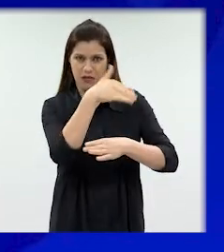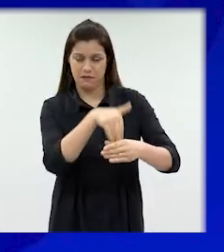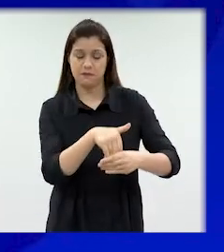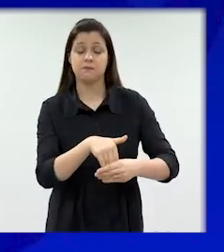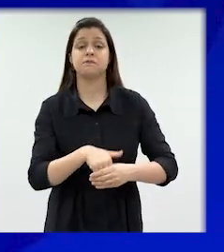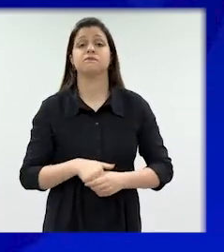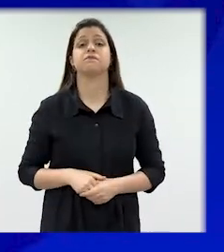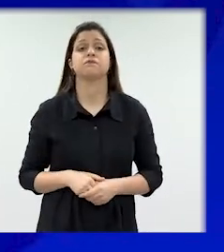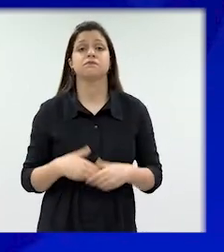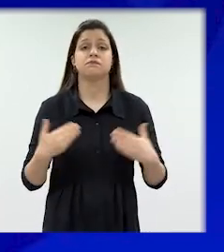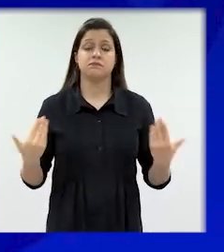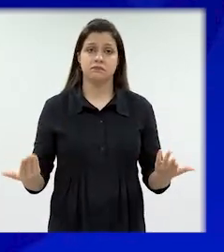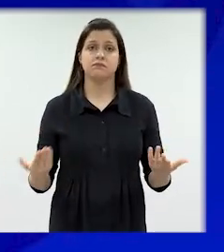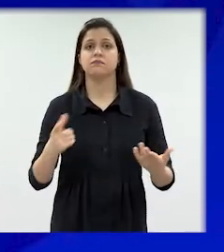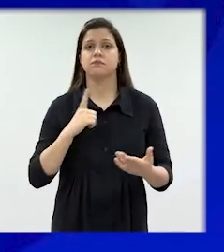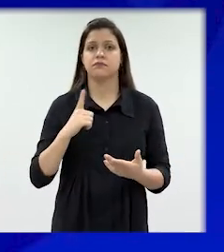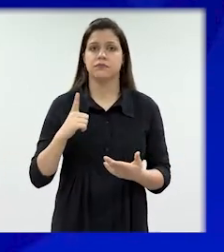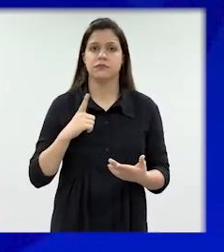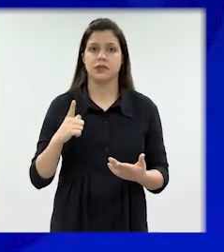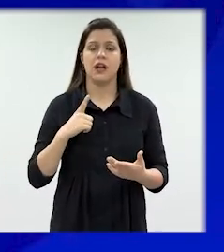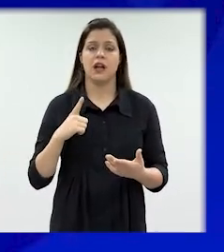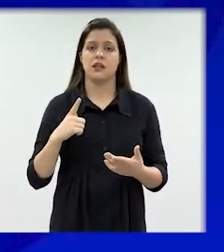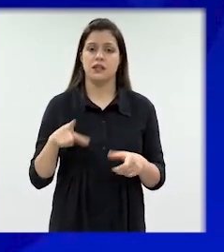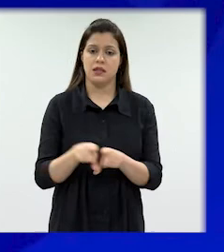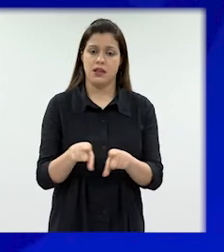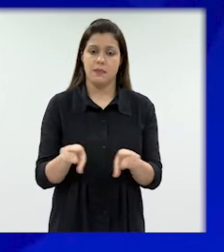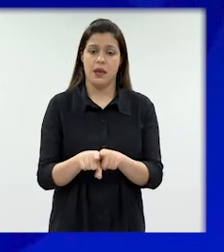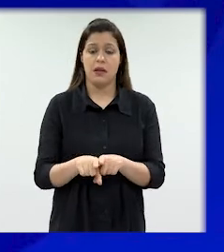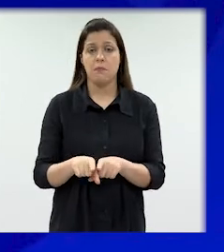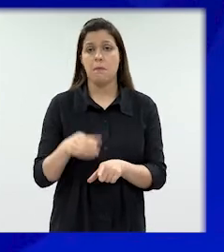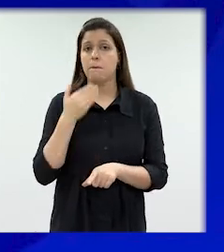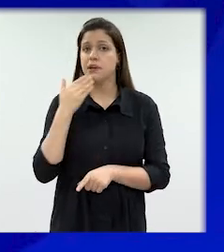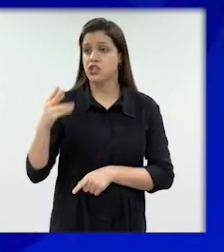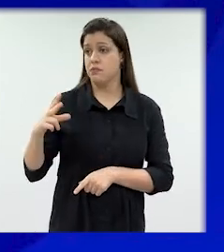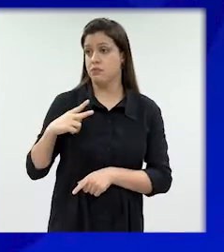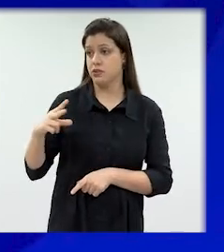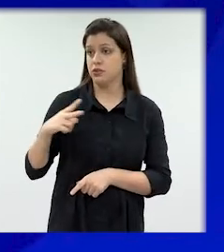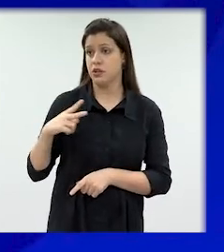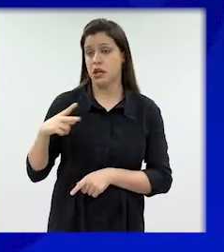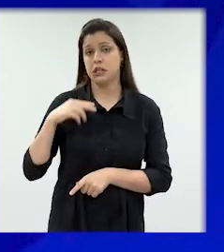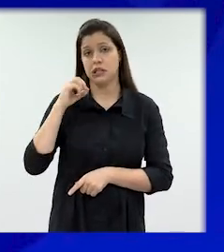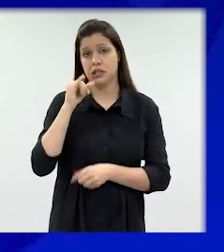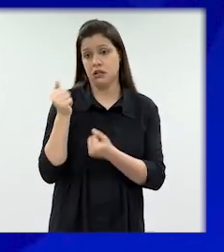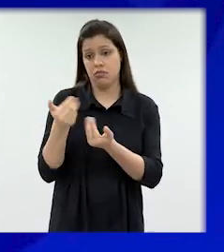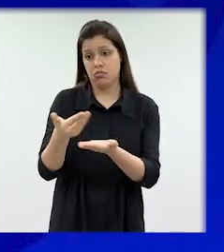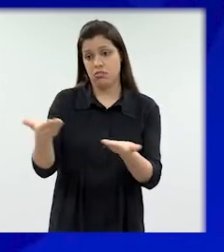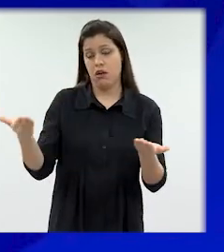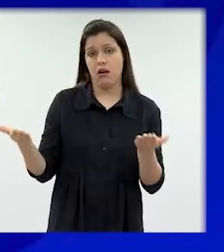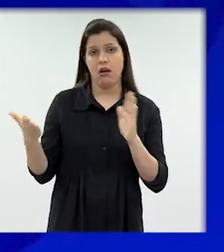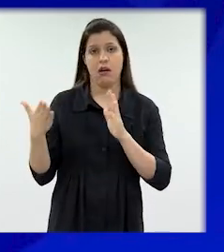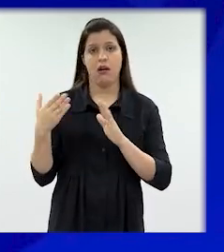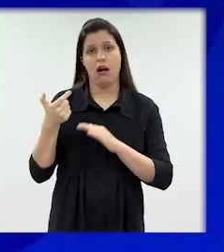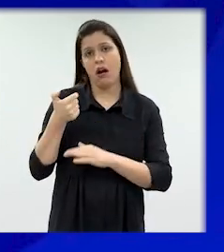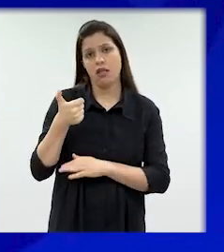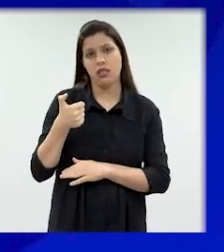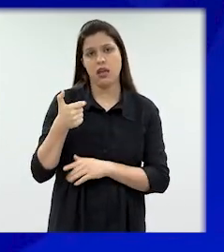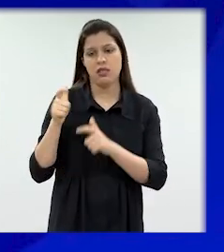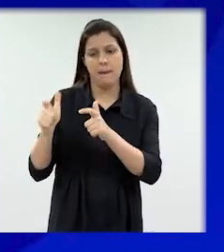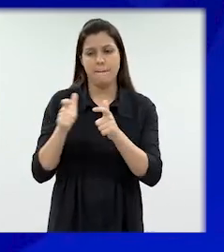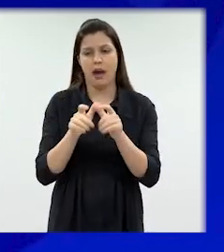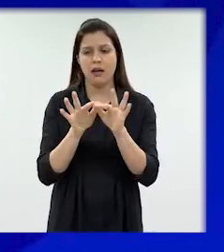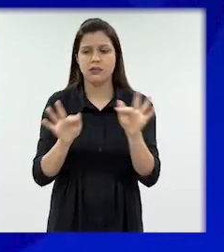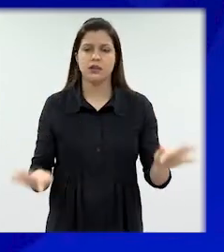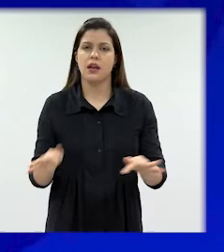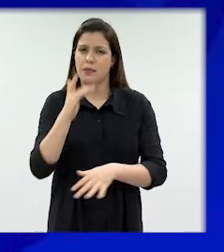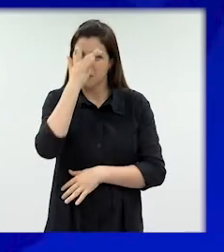outra alternativa é de buscar na iniciativa privada o apoio deles para fornecimento de caneta, pelo menos nos bairros mais